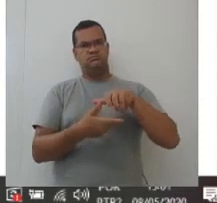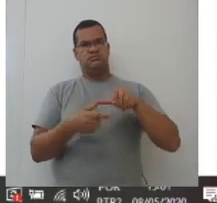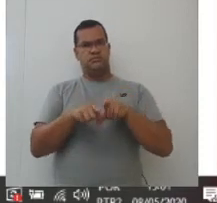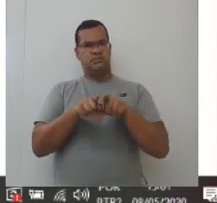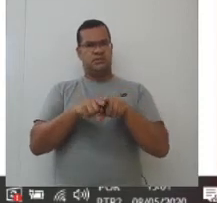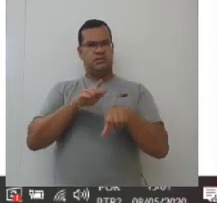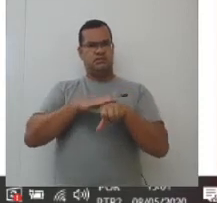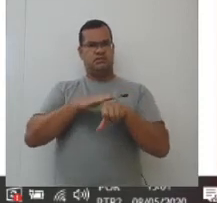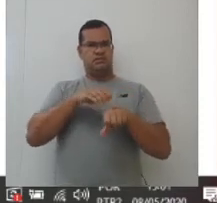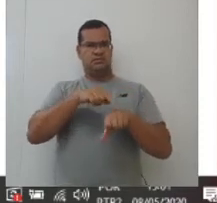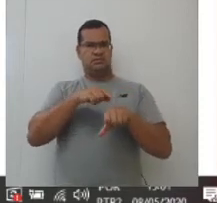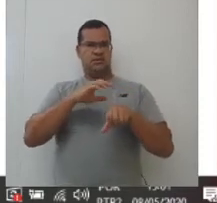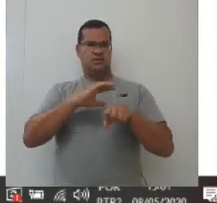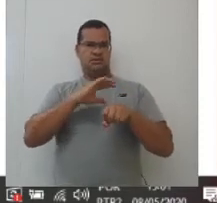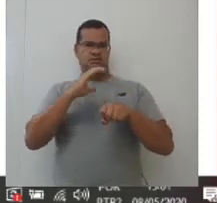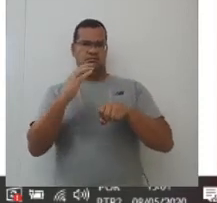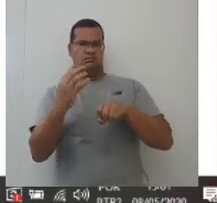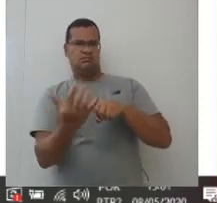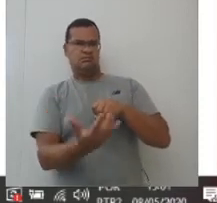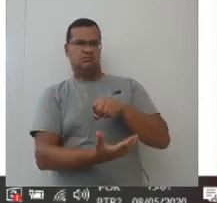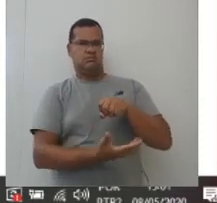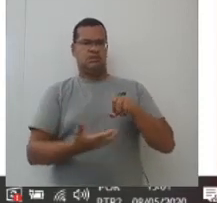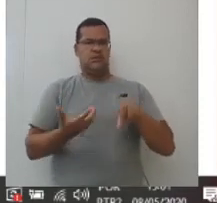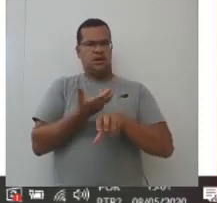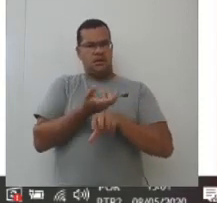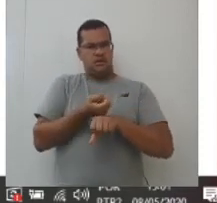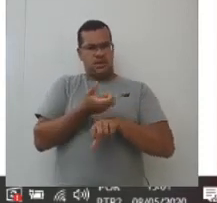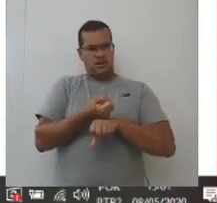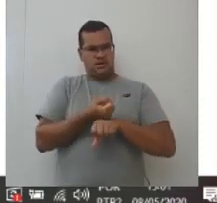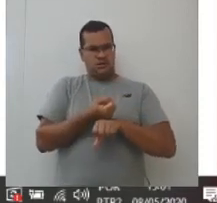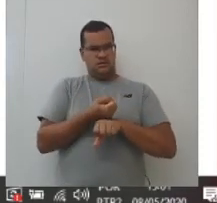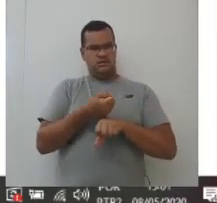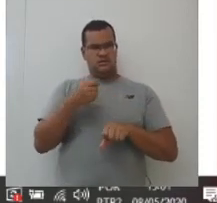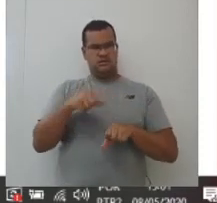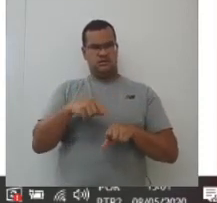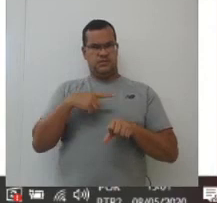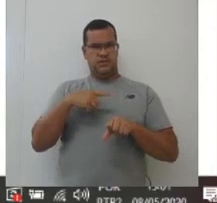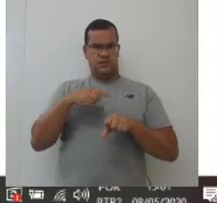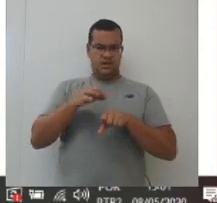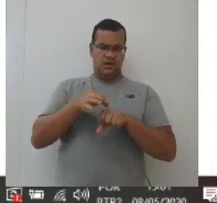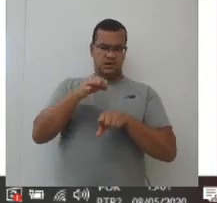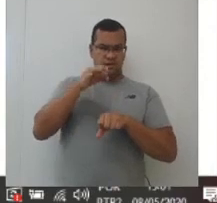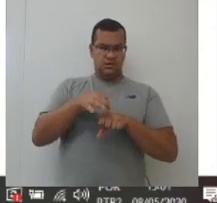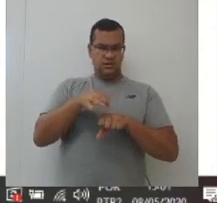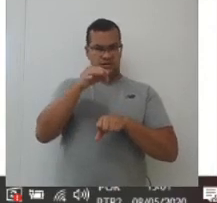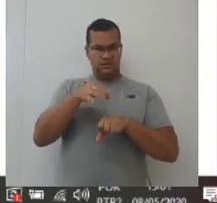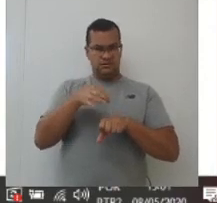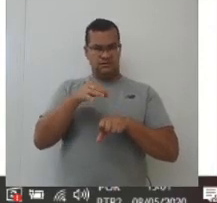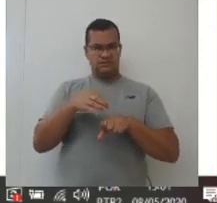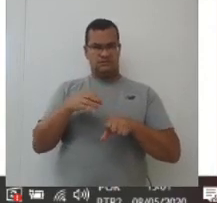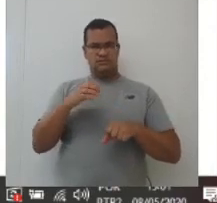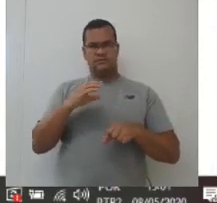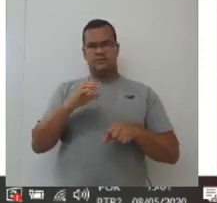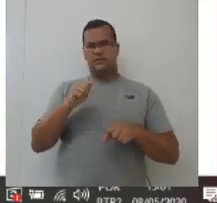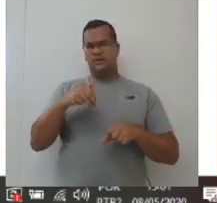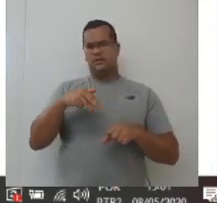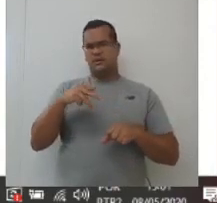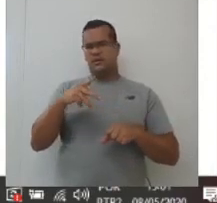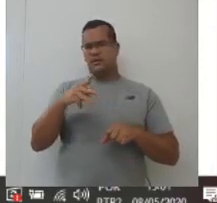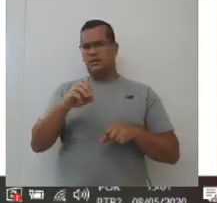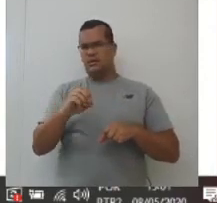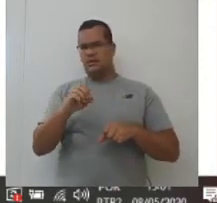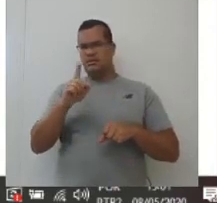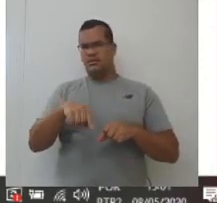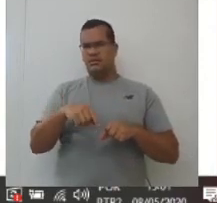cria um campo chamado campo magnético. Então, campo é ação à distância. Então, quando eu falo em campo gravitacional,